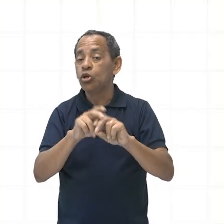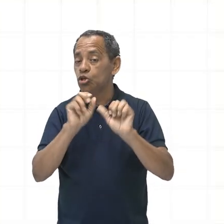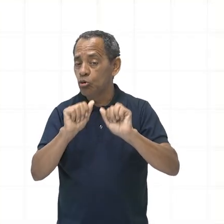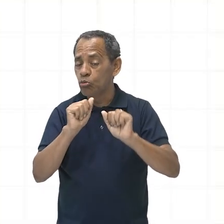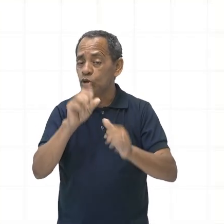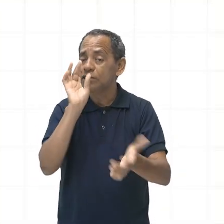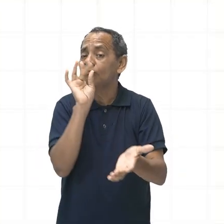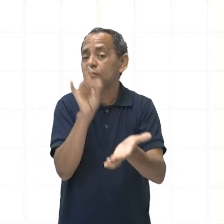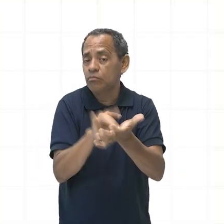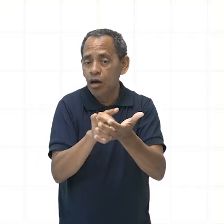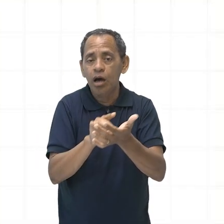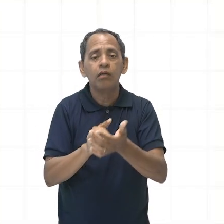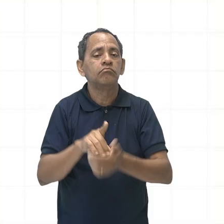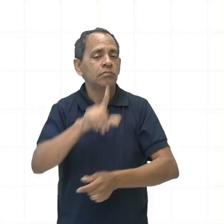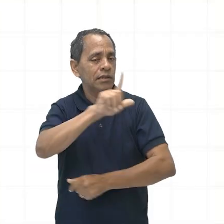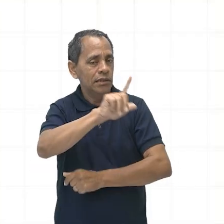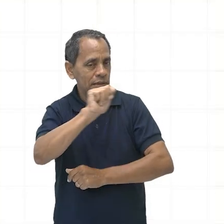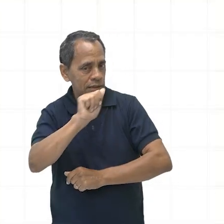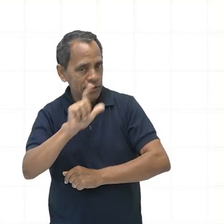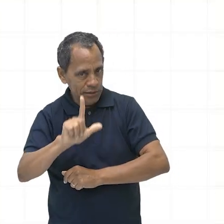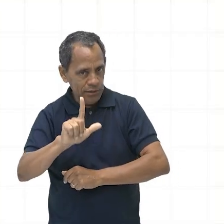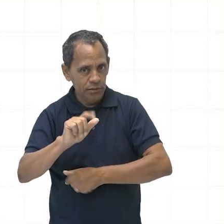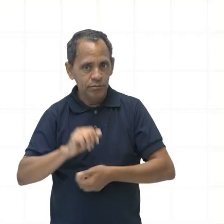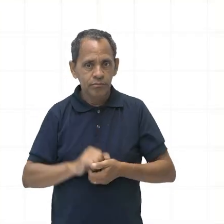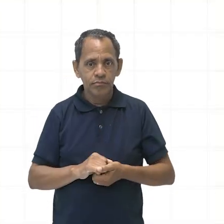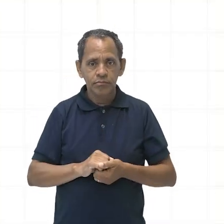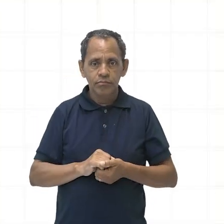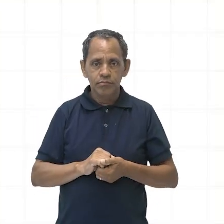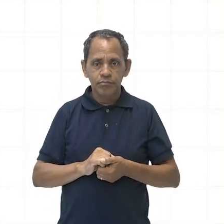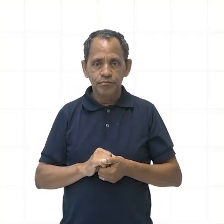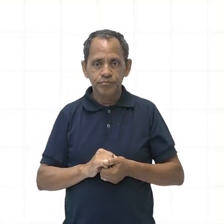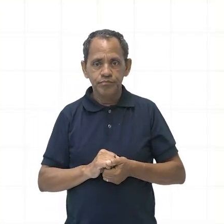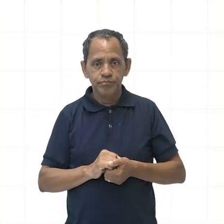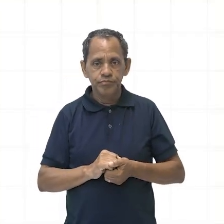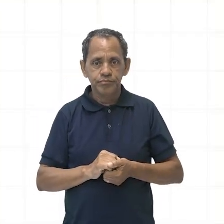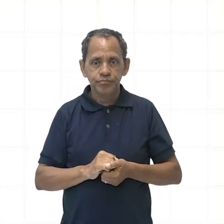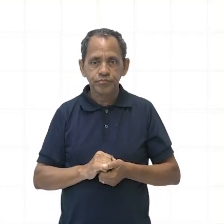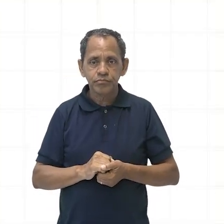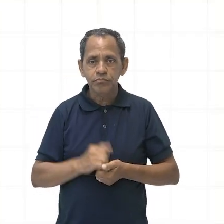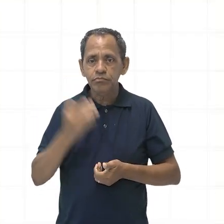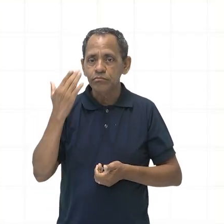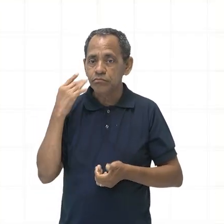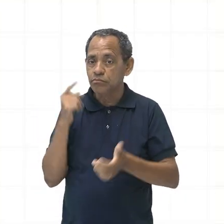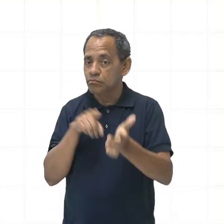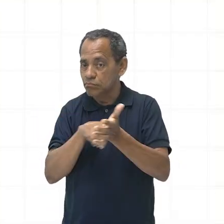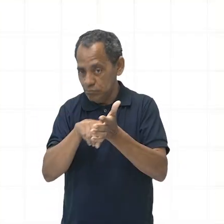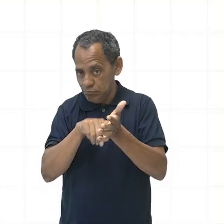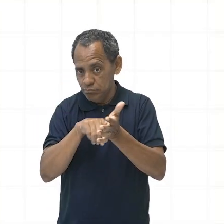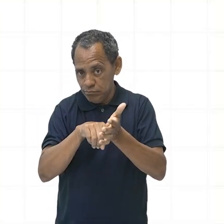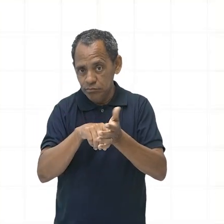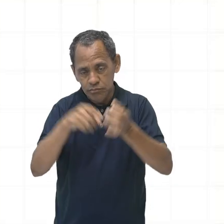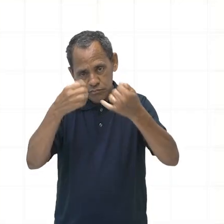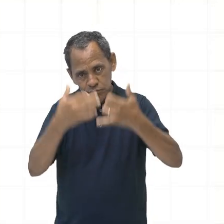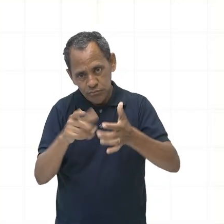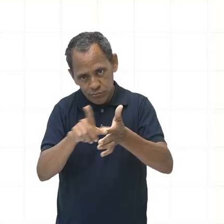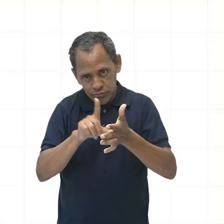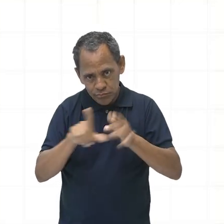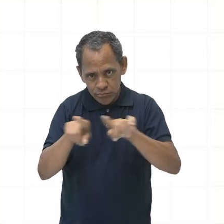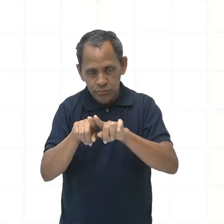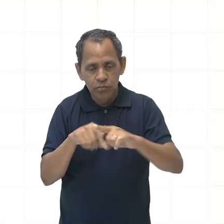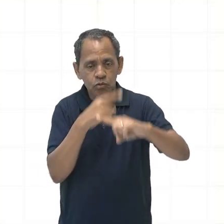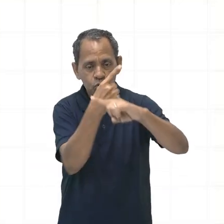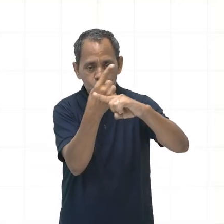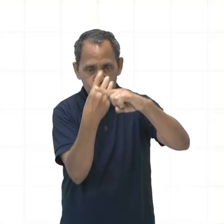caso LAL, certo? Aqui está a verificação que eu falei, que deu